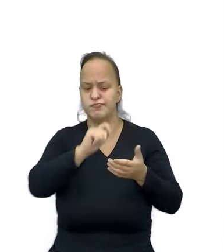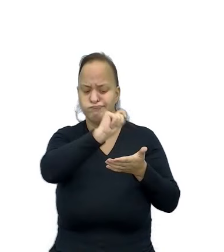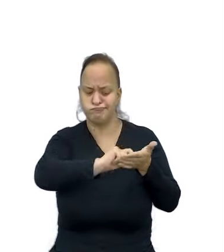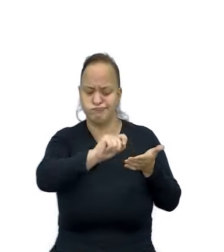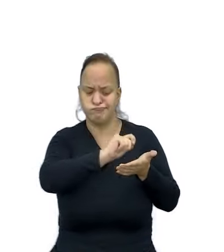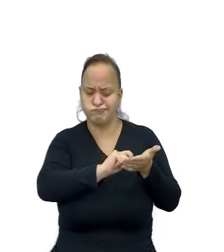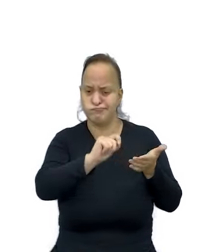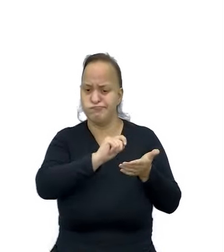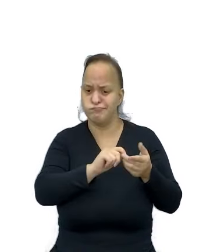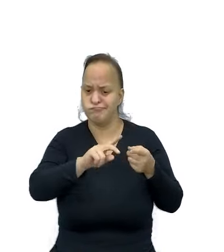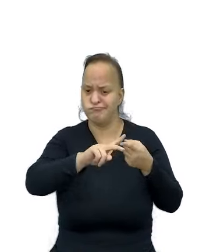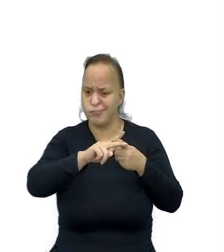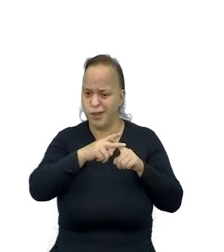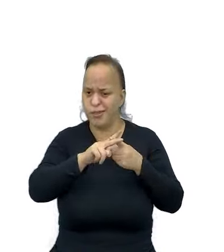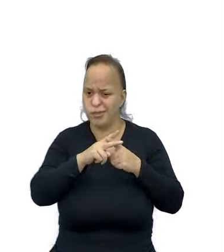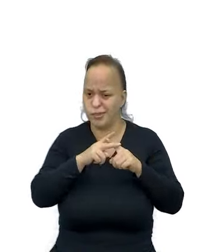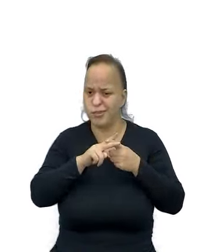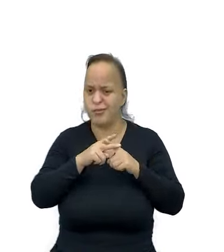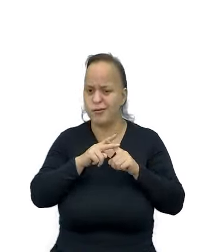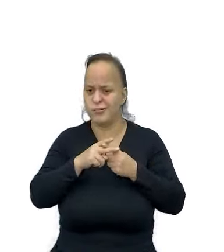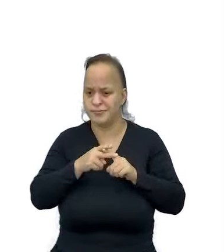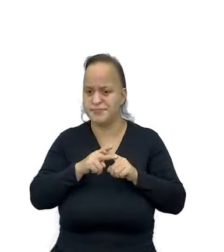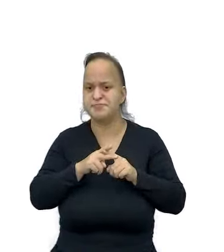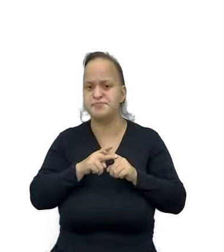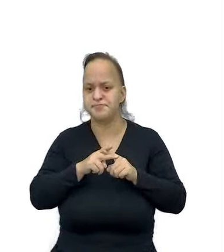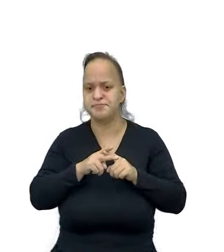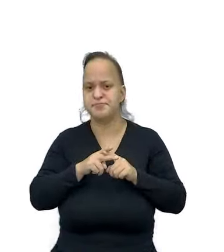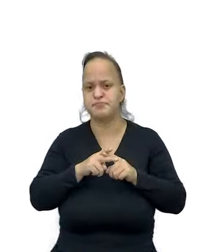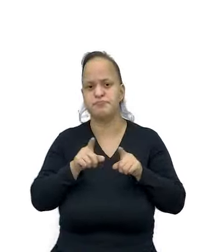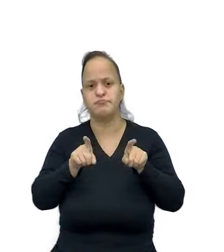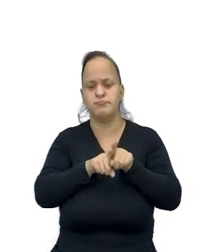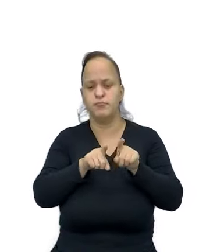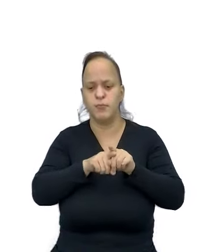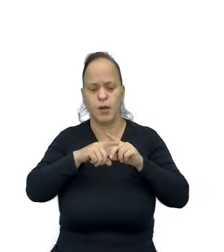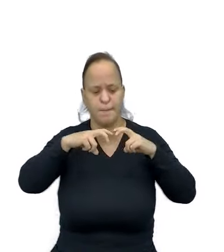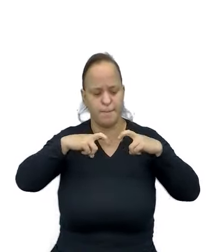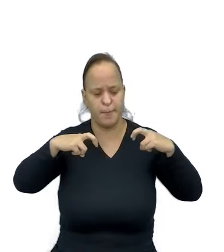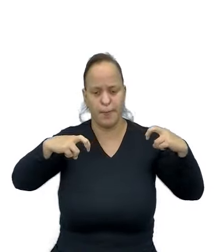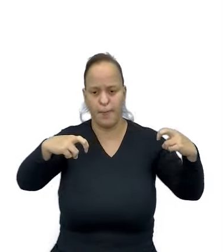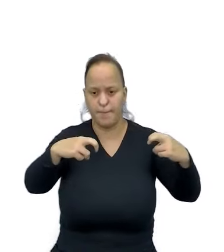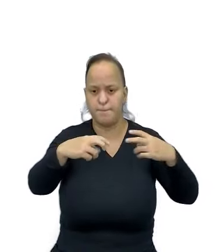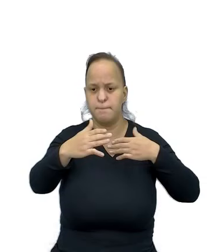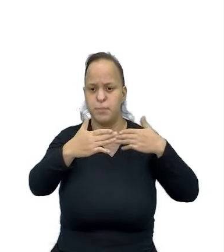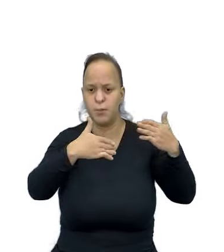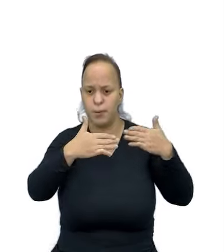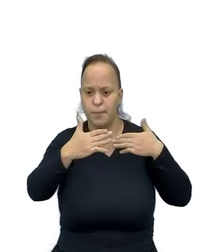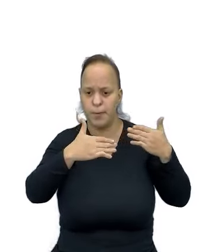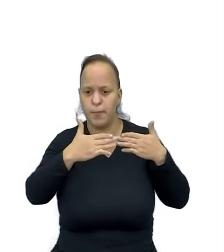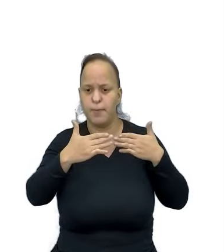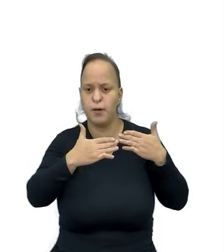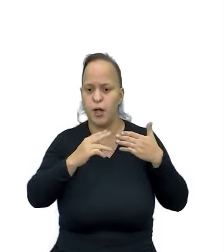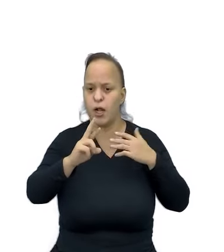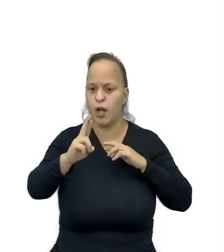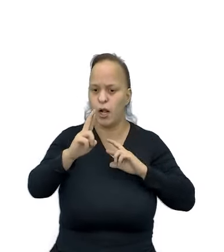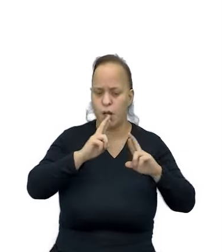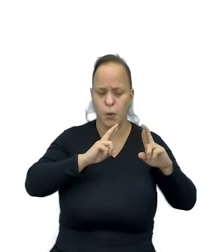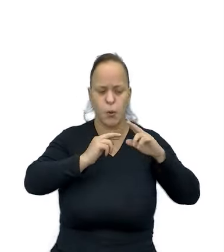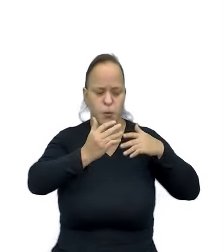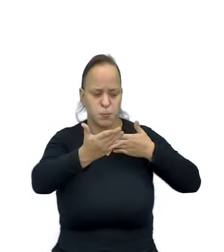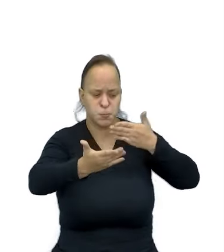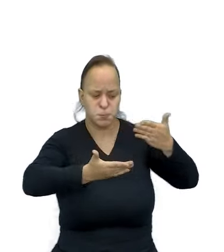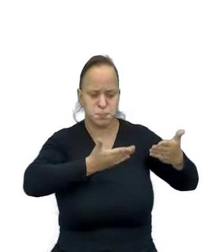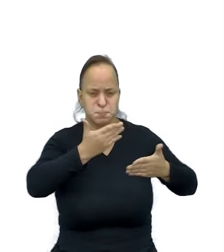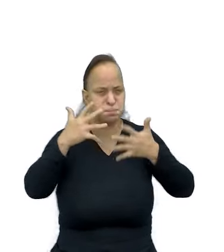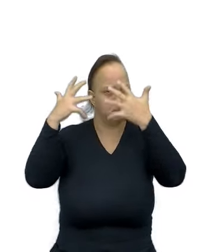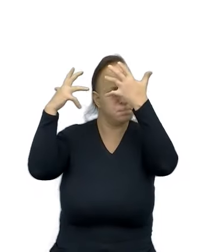reescrita desse texto. Realização de roda de conversa, né? Socializar aí as respostas, fazer uma reflexão